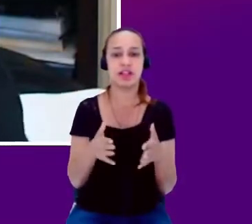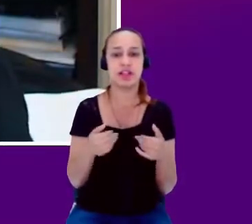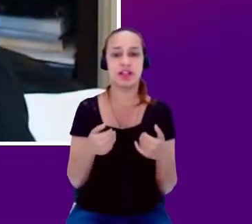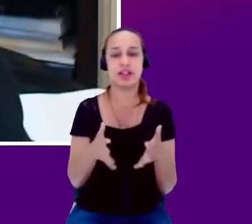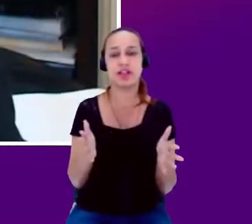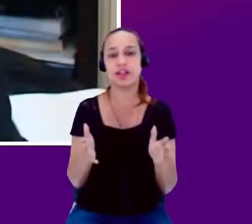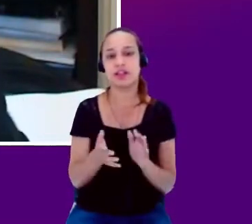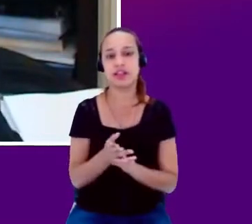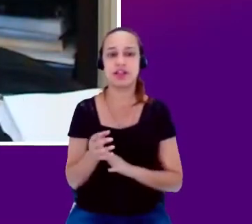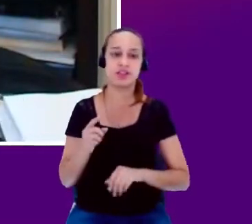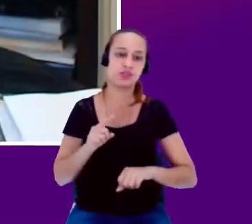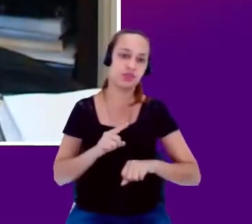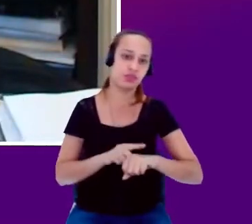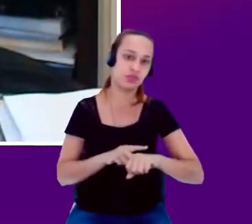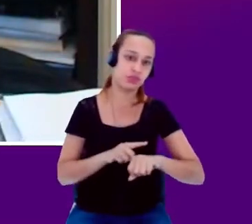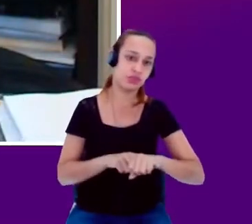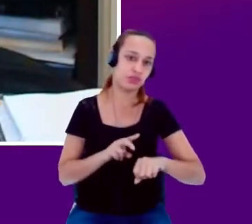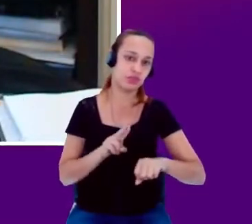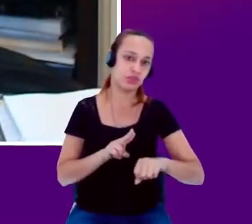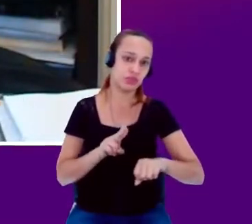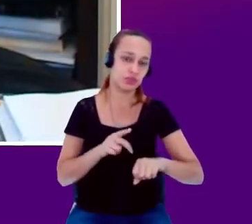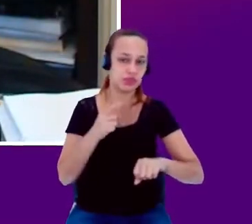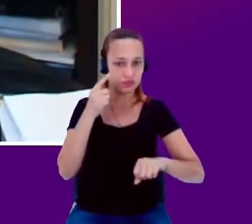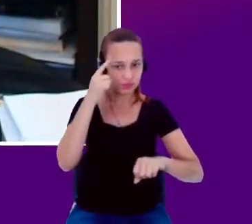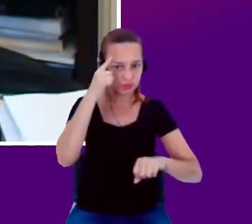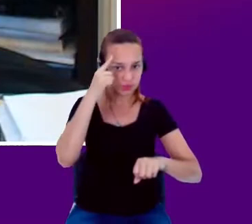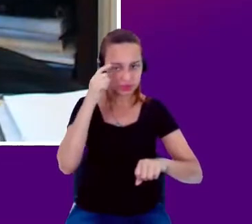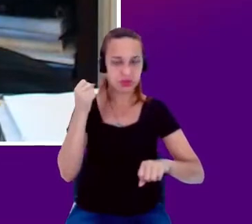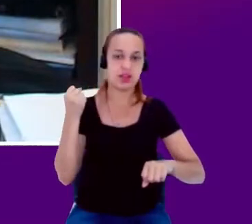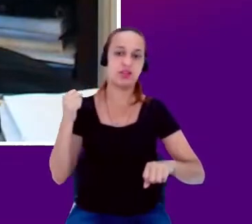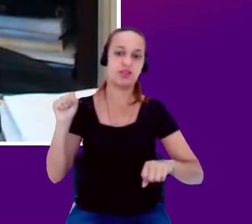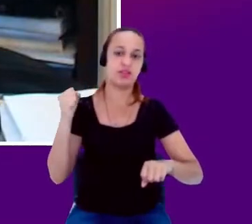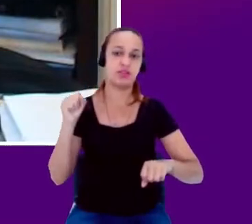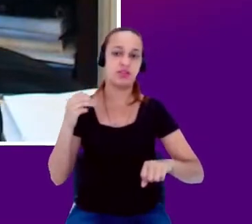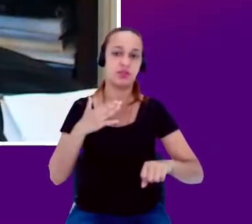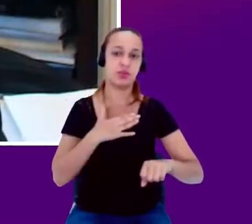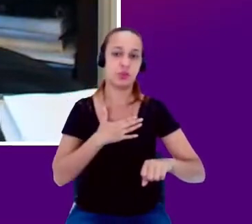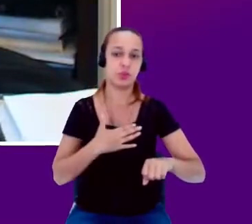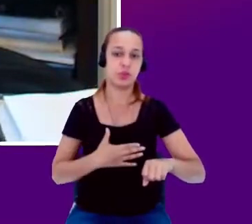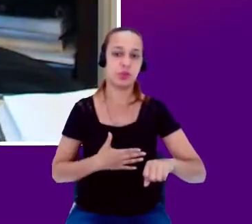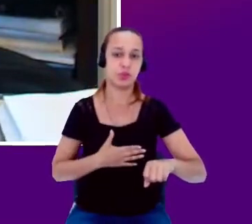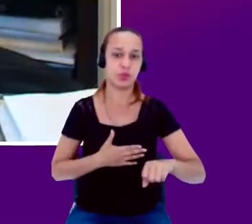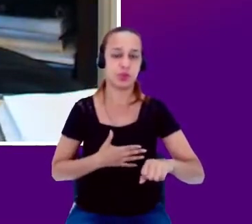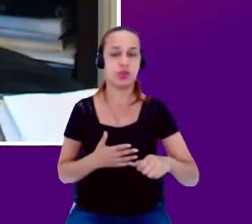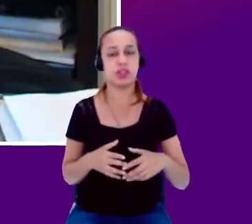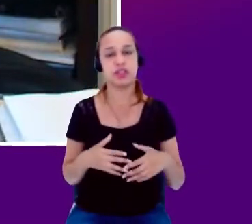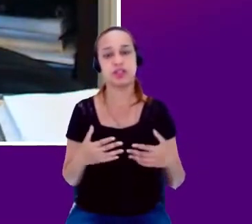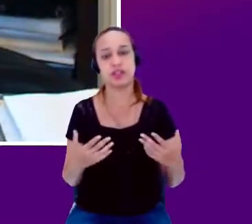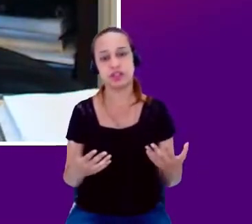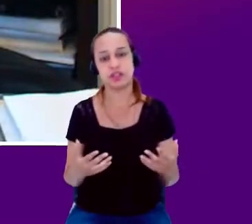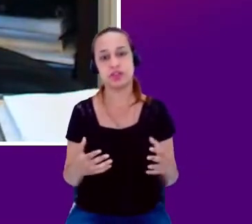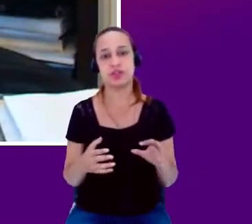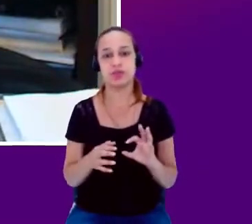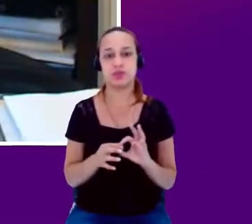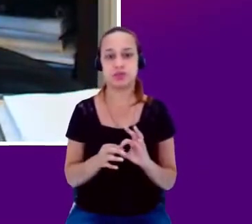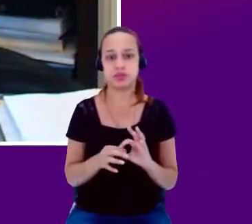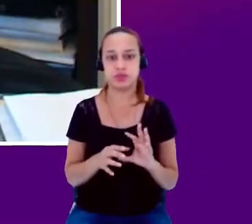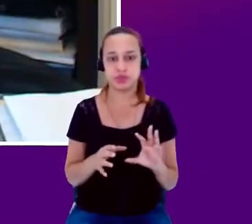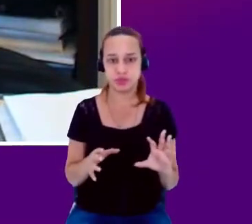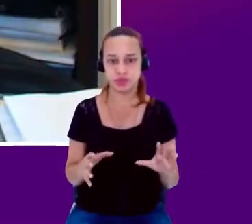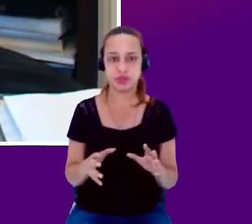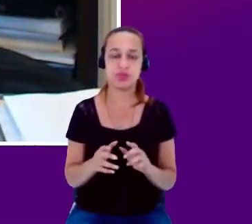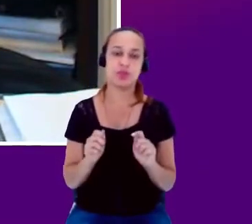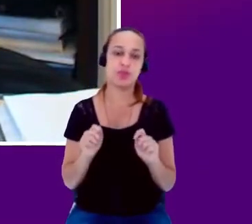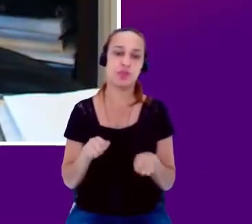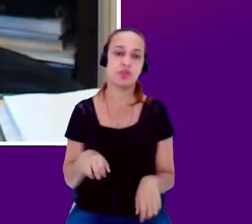dos relógios que são usados para medir atividade física e que, com o consentimento do titular de dados, podem